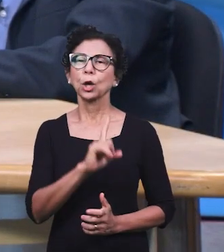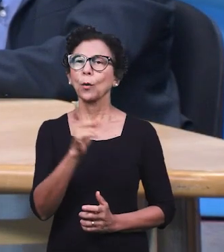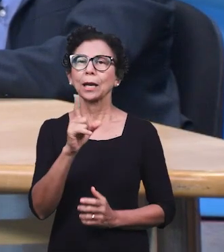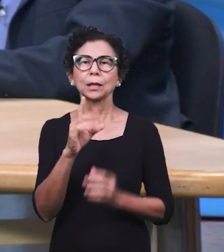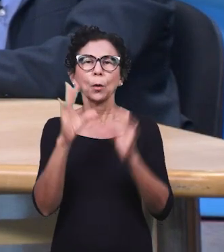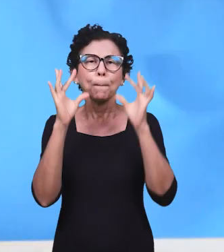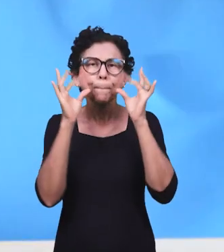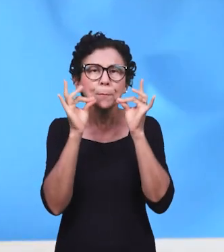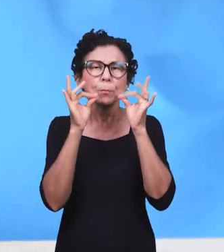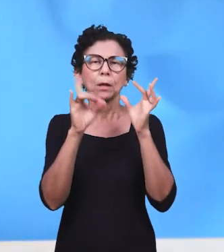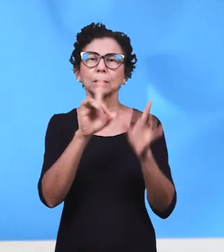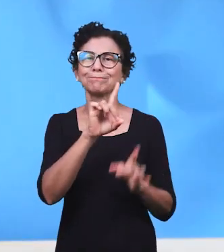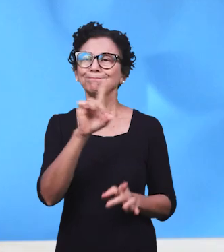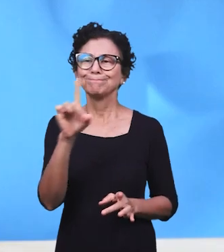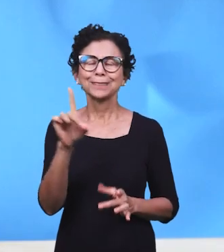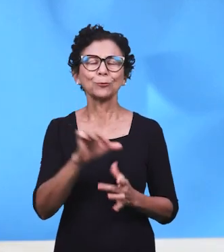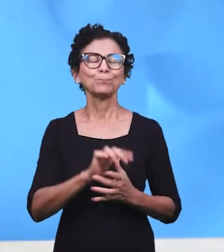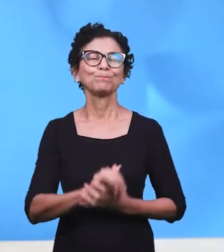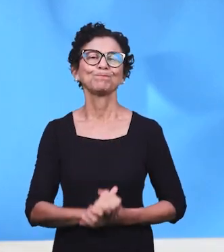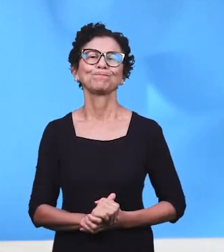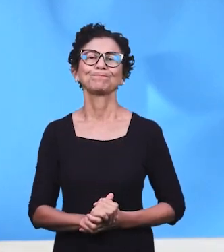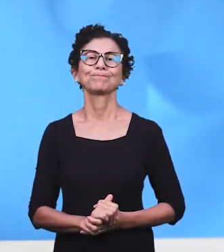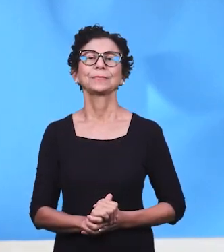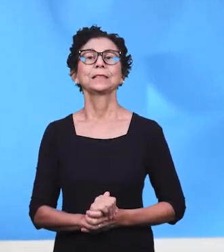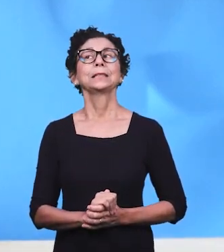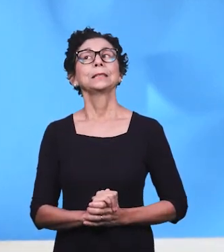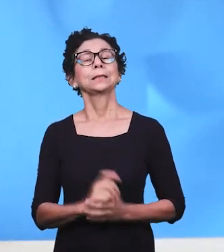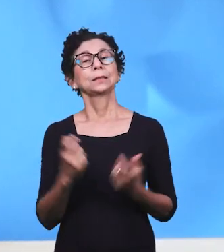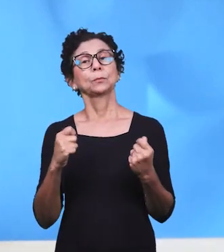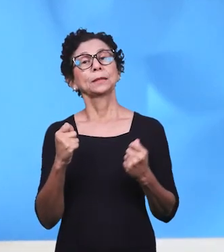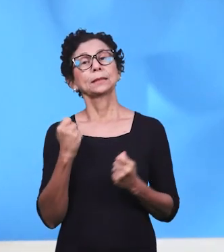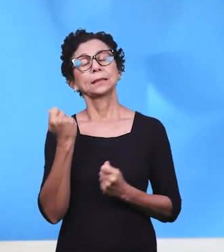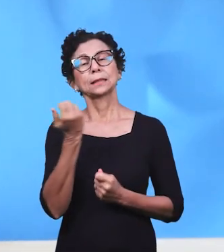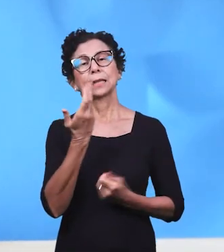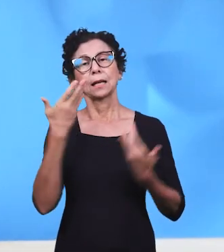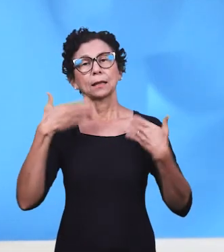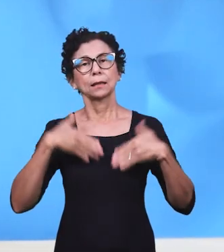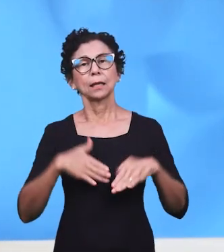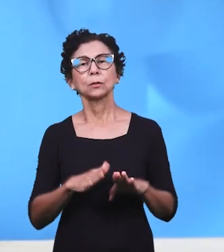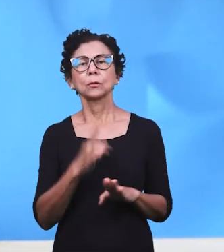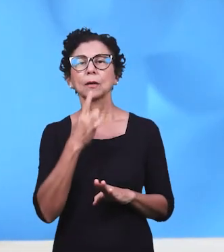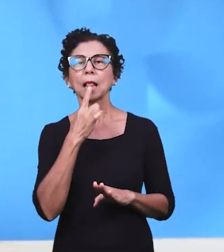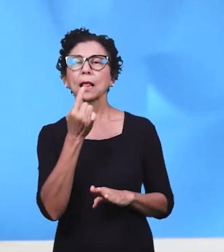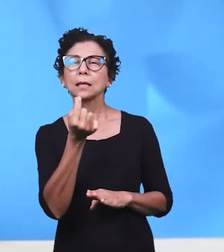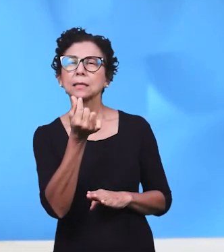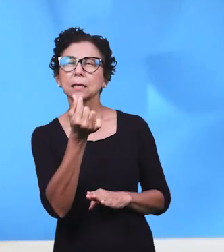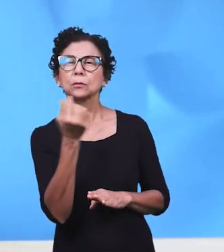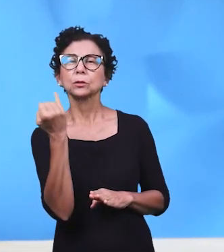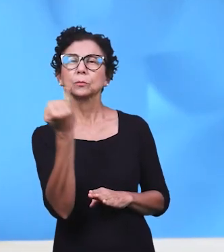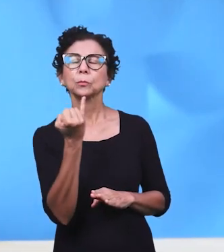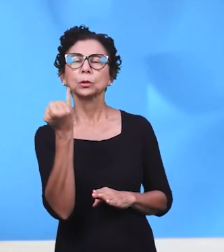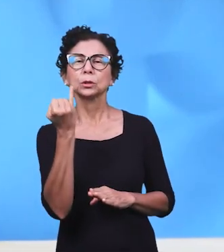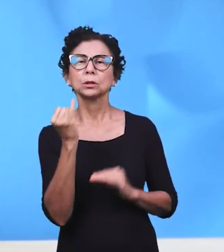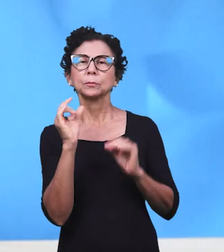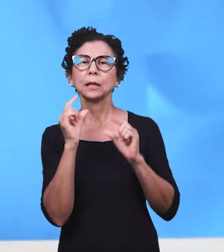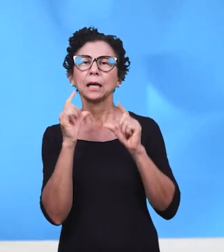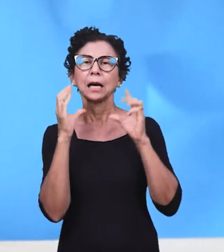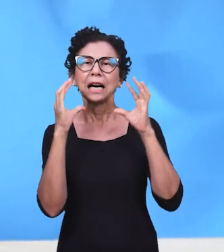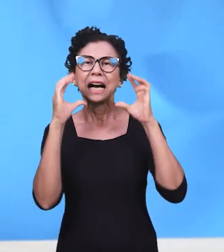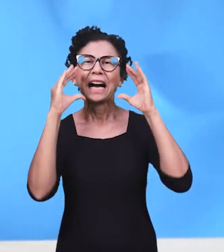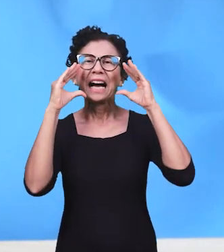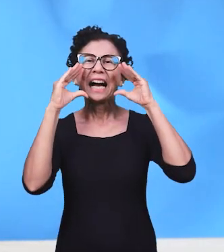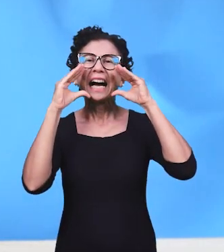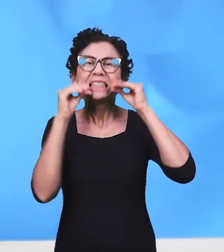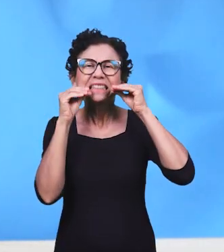aí deve ser em como fazer essa saliva ser gerada na boca do paciente. Então, a saliva, ela compreende um papel muito